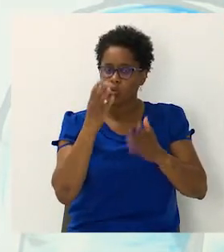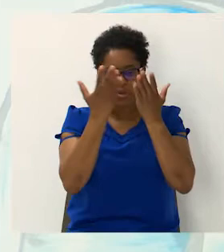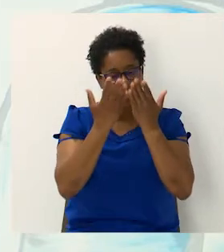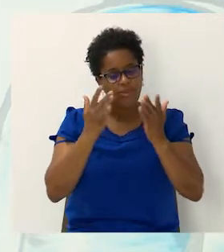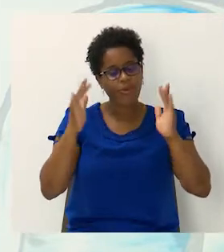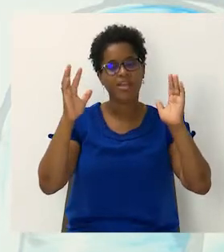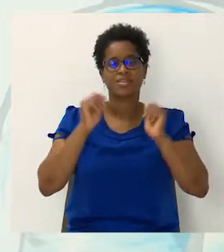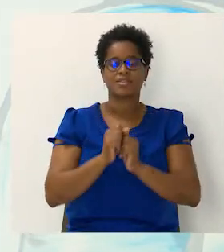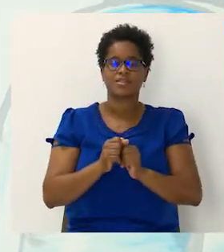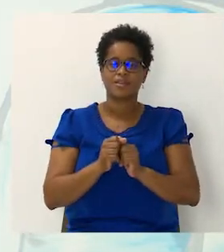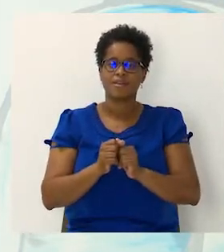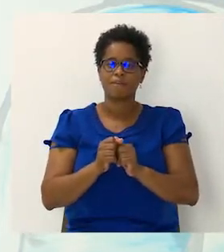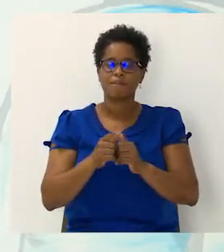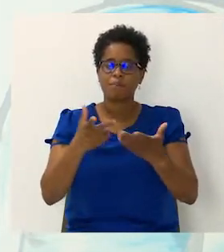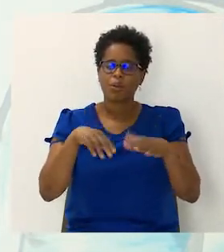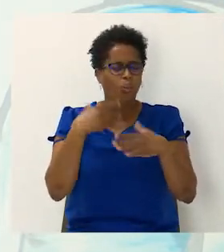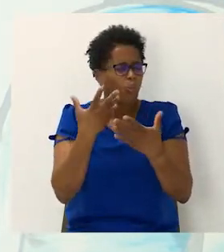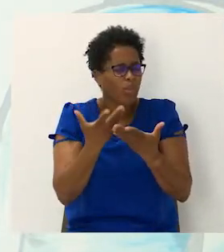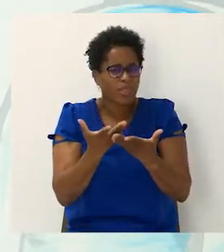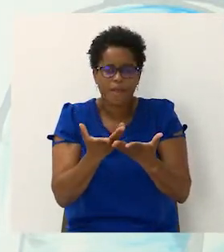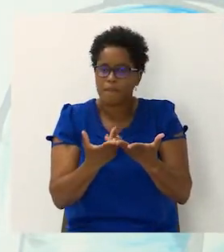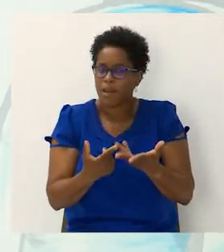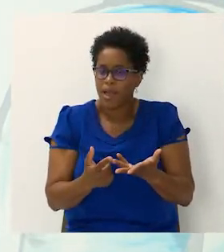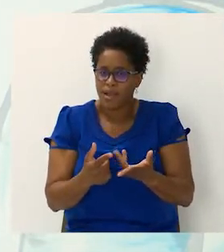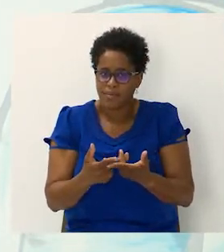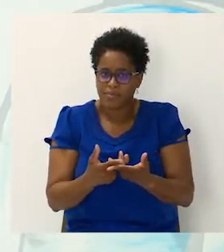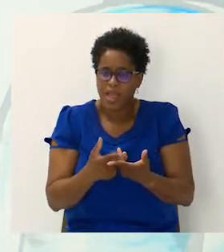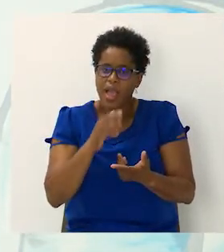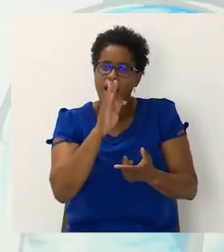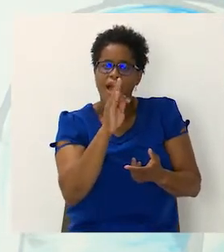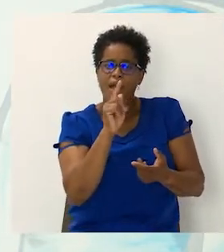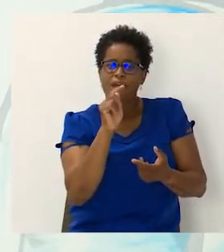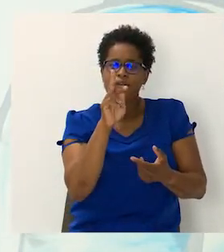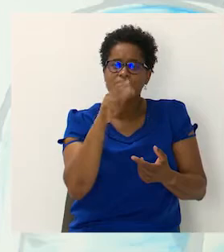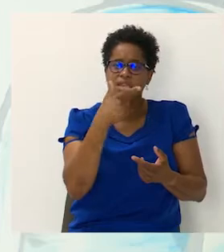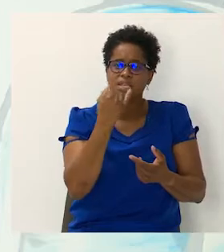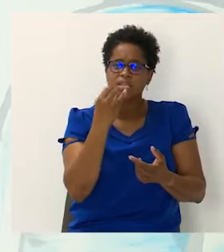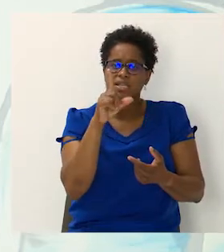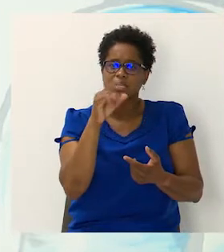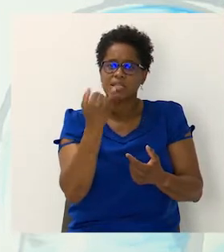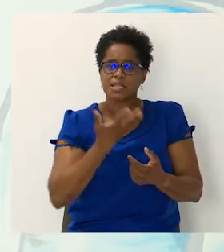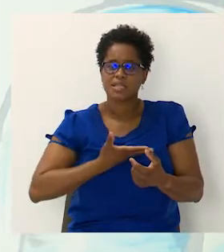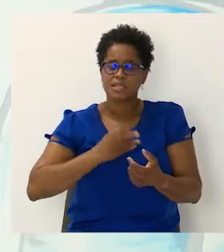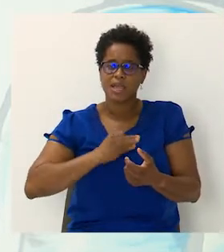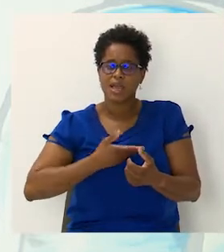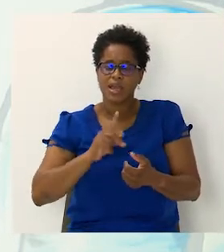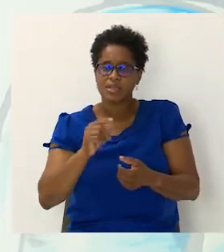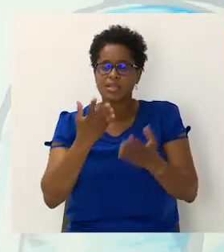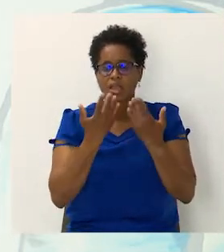natureza, para contemplarem a fertilidade da natureza ou